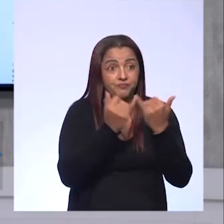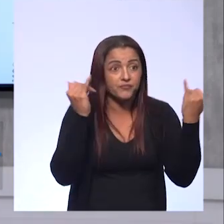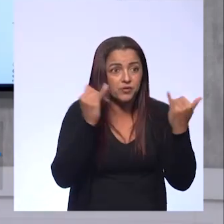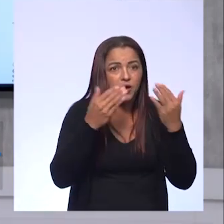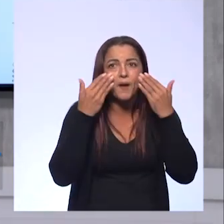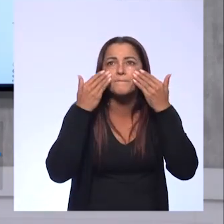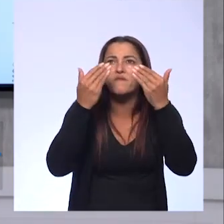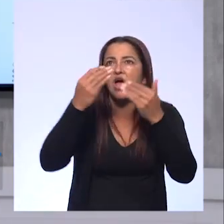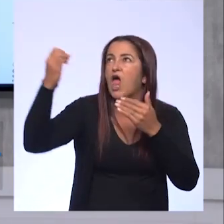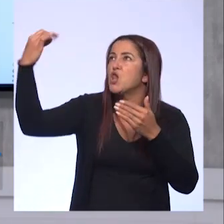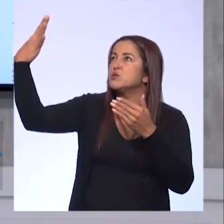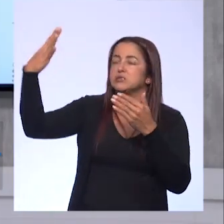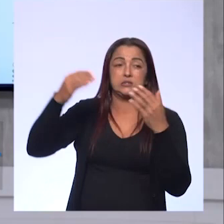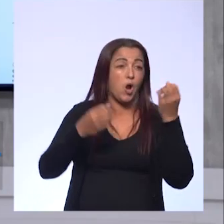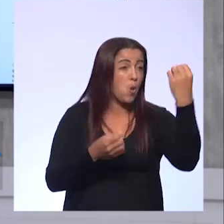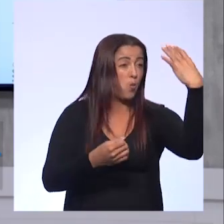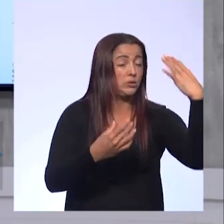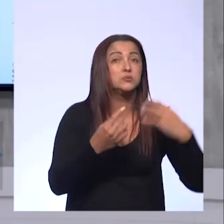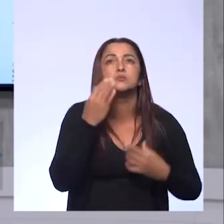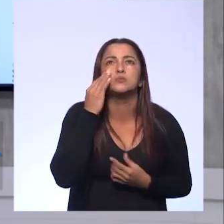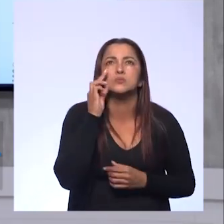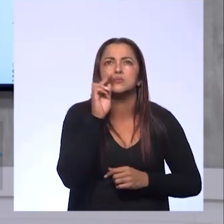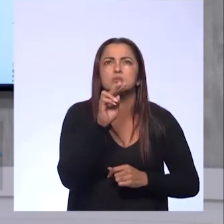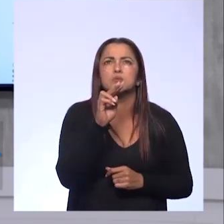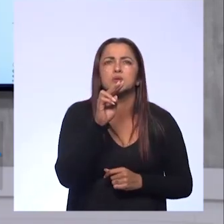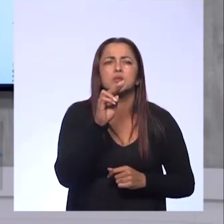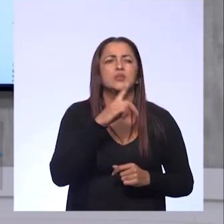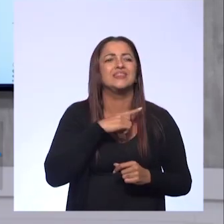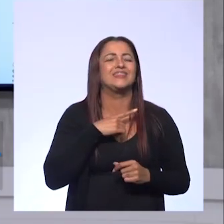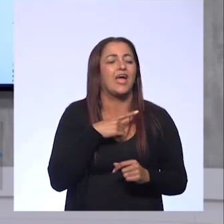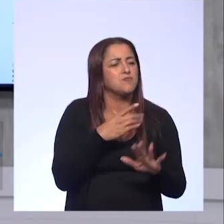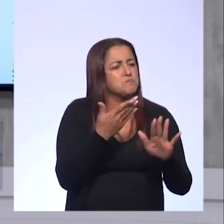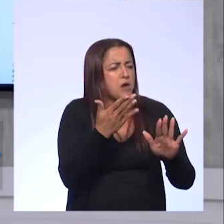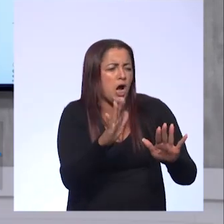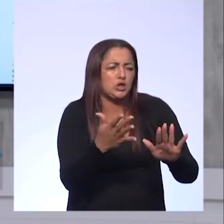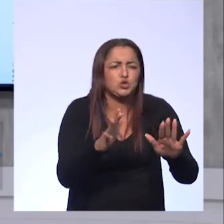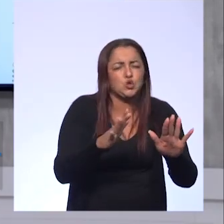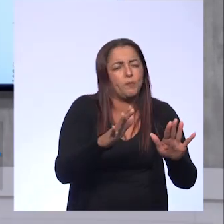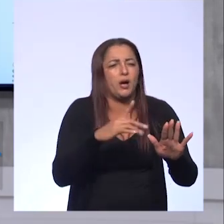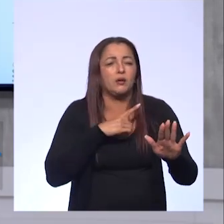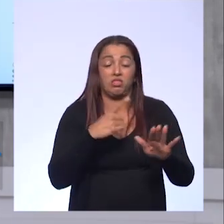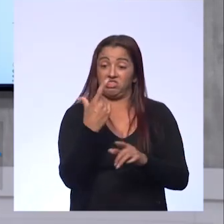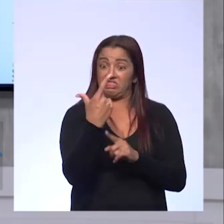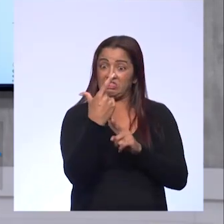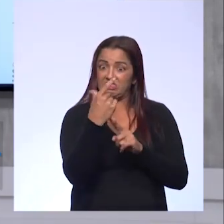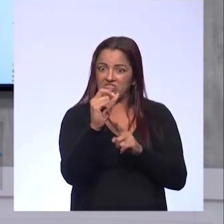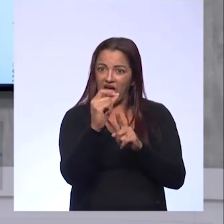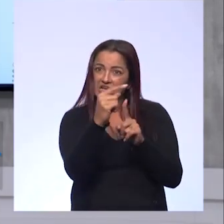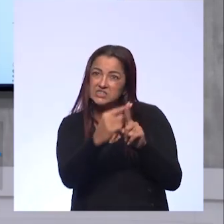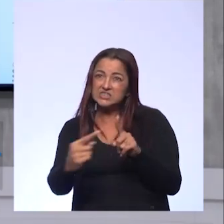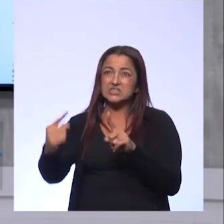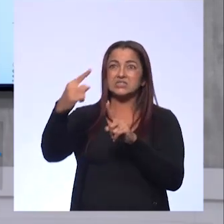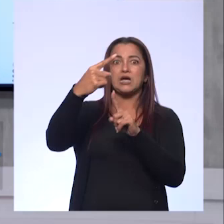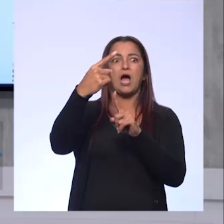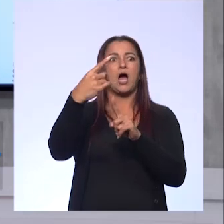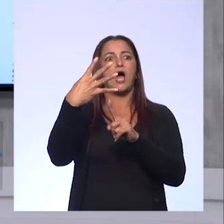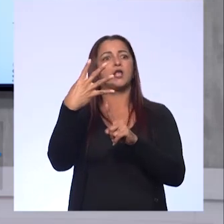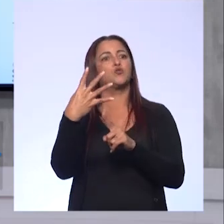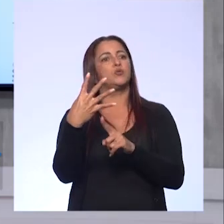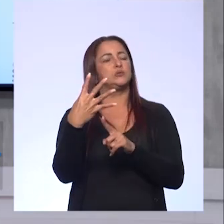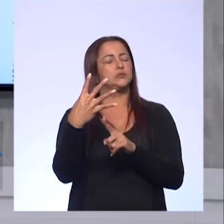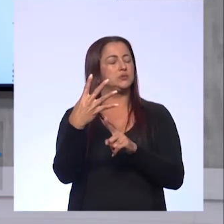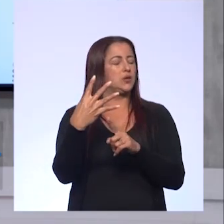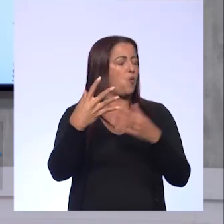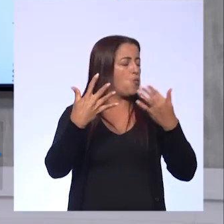visível a luz que a gente enxerga ela tem uma frequência em torno de 10 elevado a 14